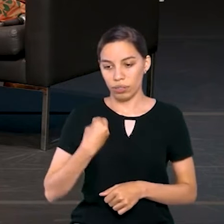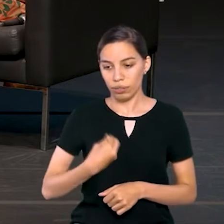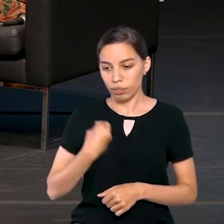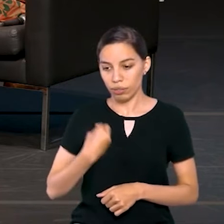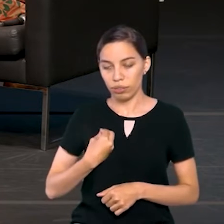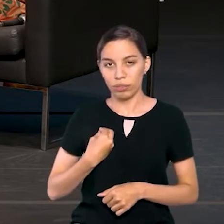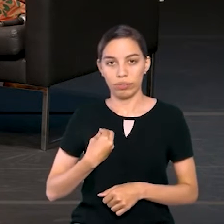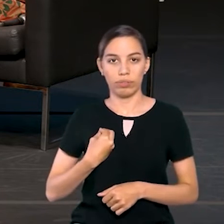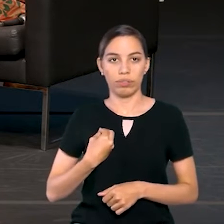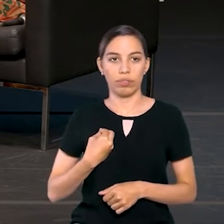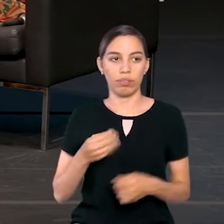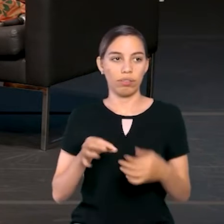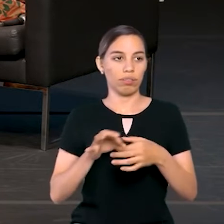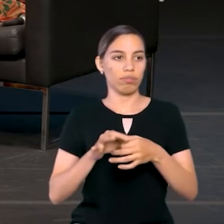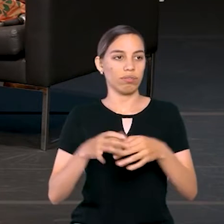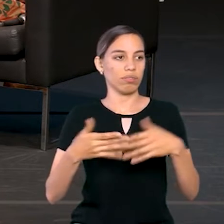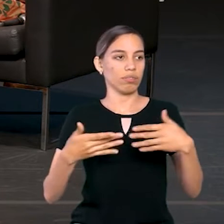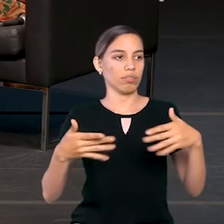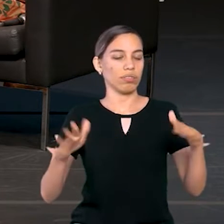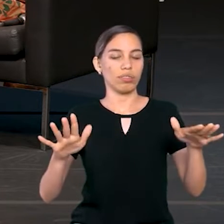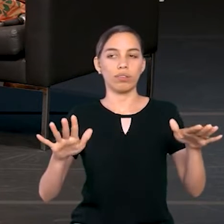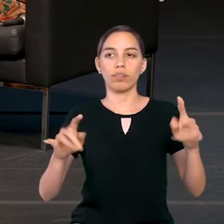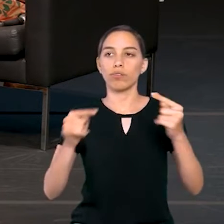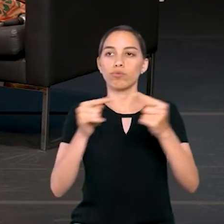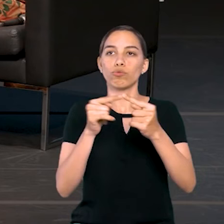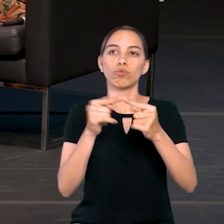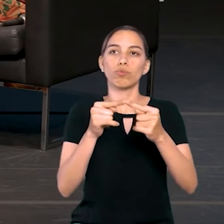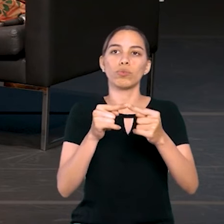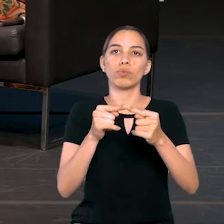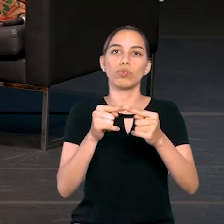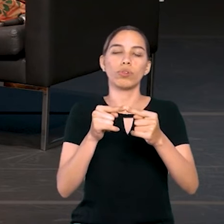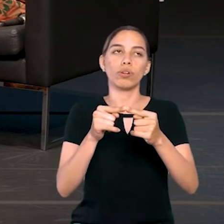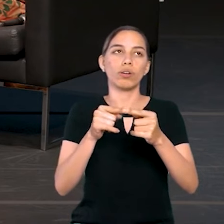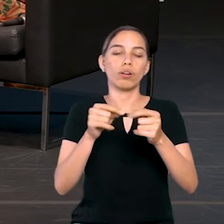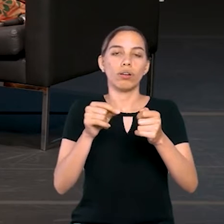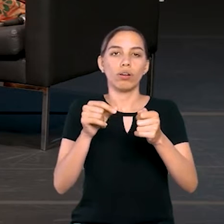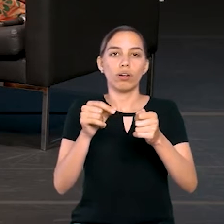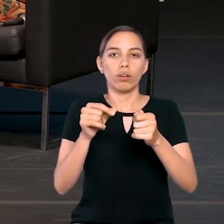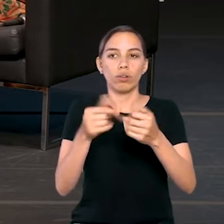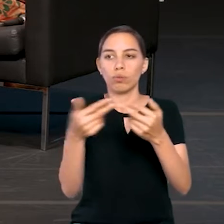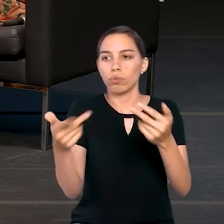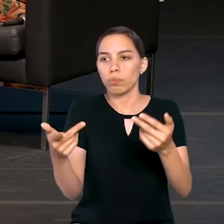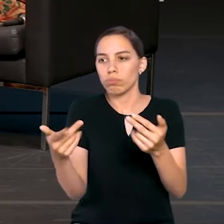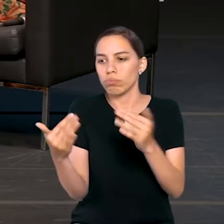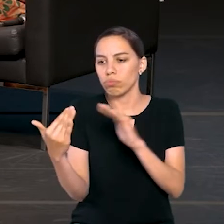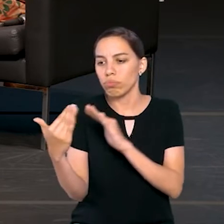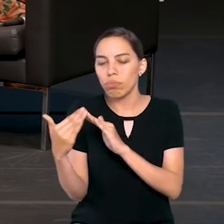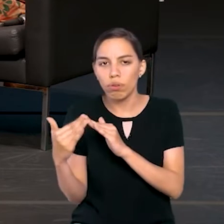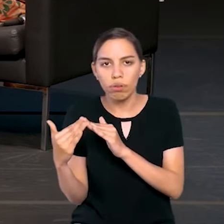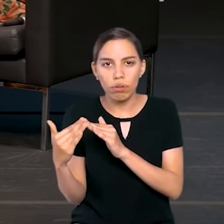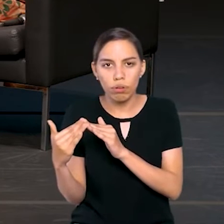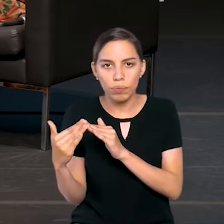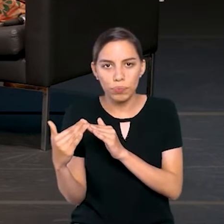viver e deixa ela virar uma coisa como doméstico, uma experiência doméstica.